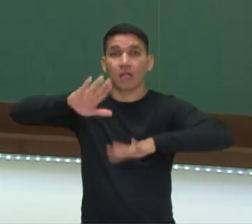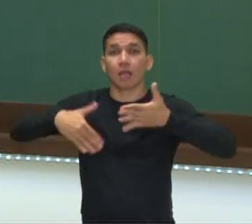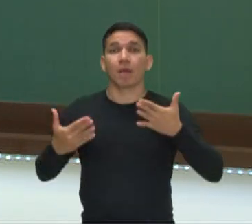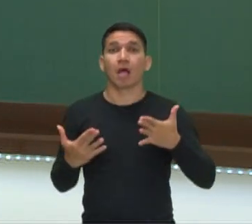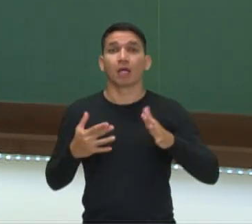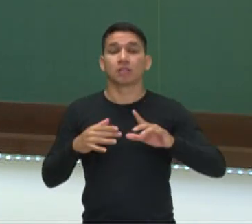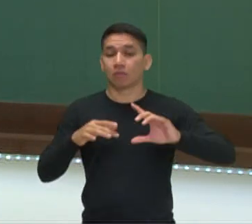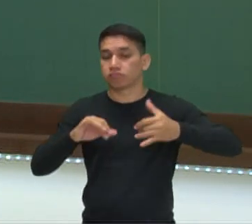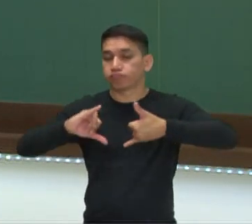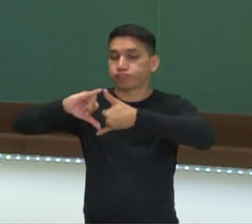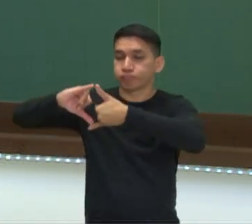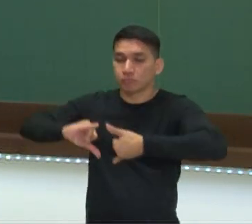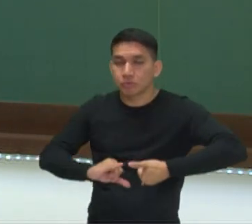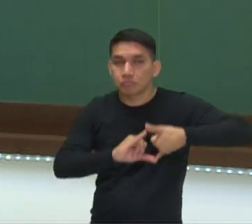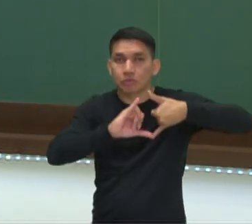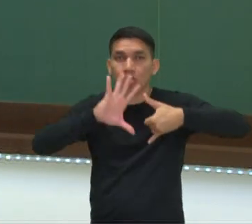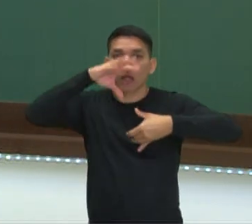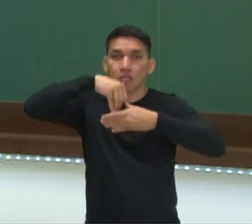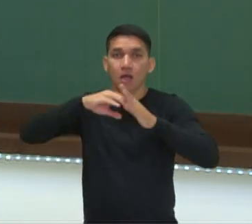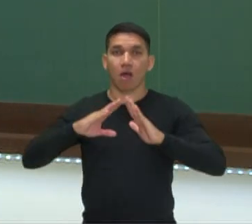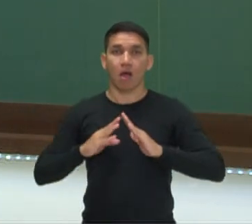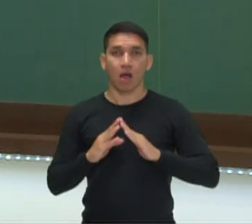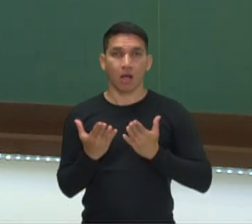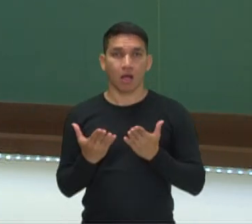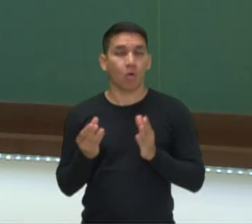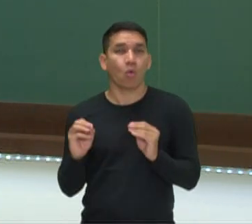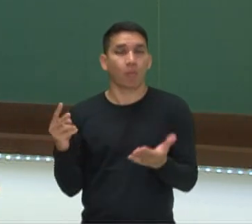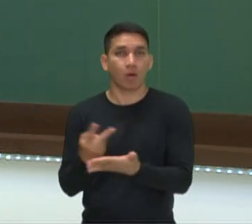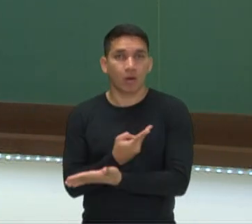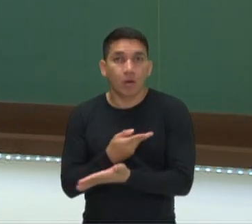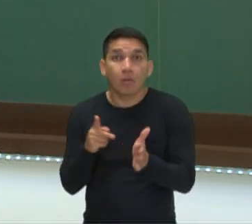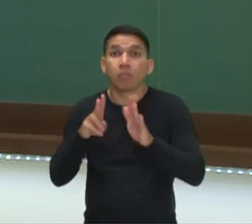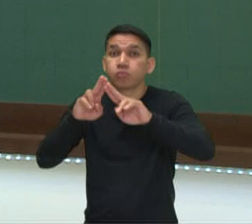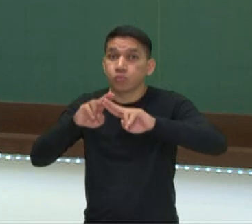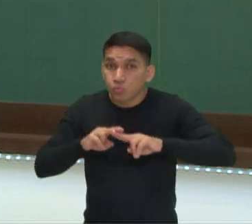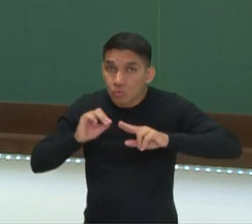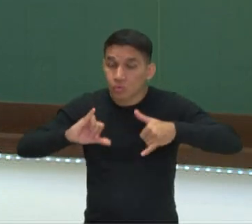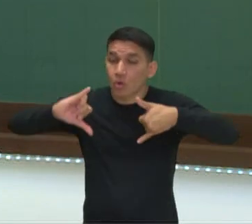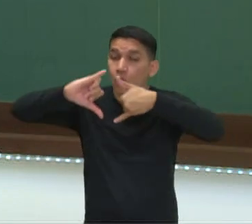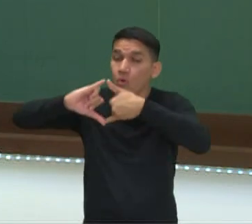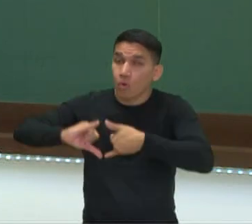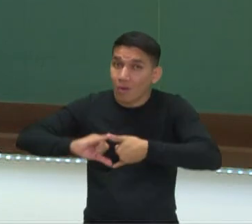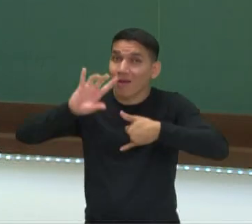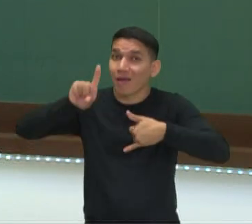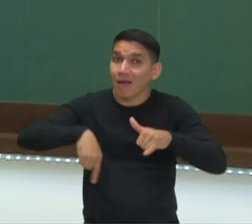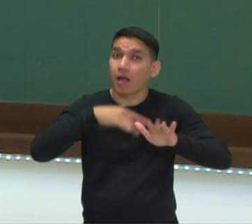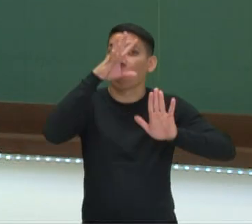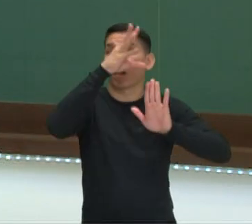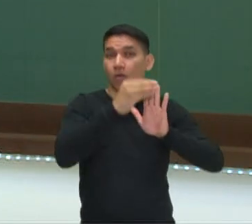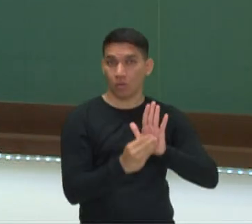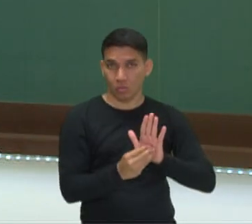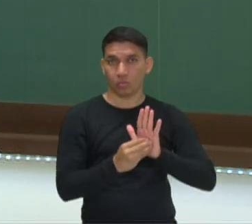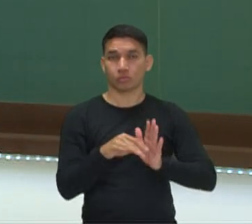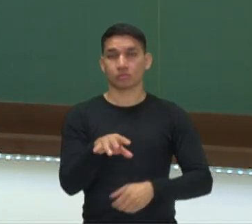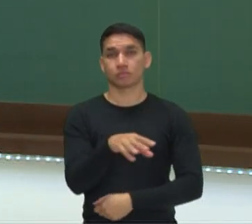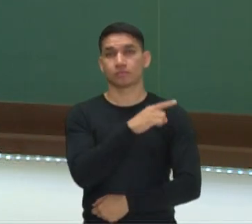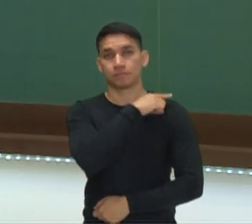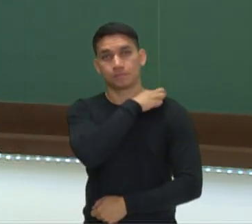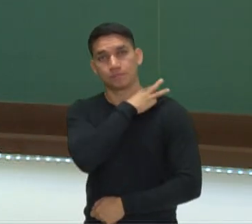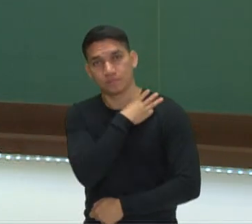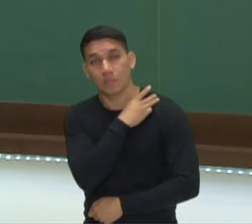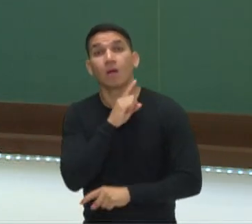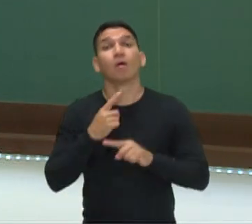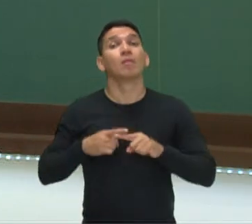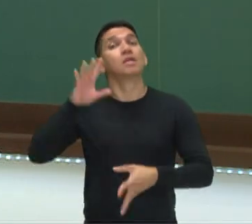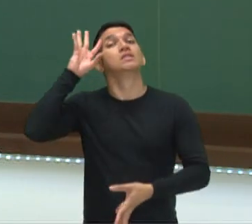gente trata a casa como se fosse um circuito elétrico. Por isso que o circuito elétrico faz parte do conteúdo do ensino médio. Por quê? Para você entender